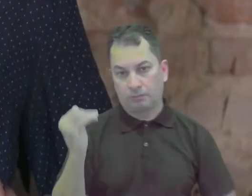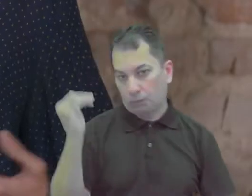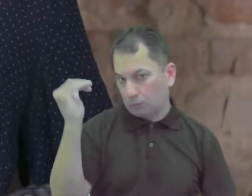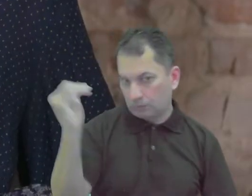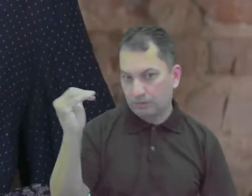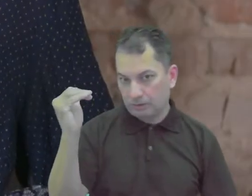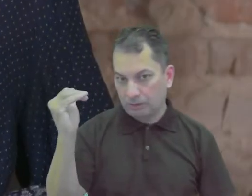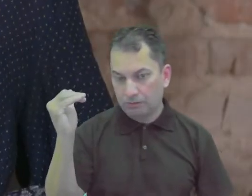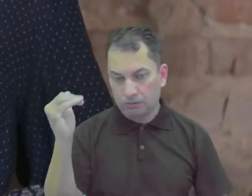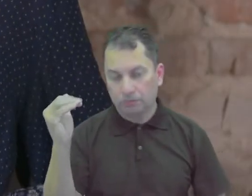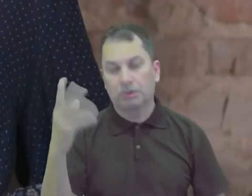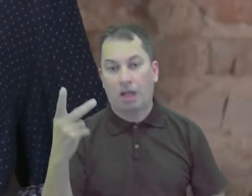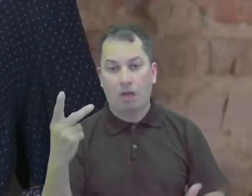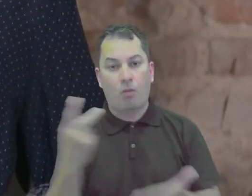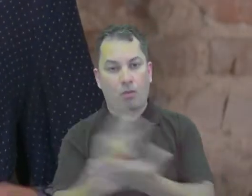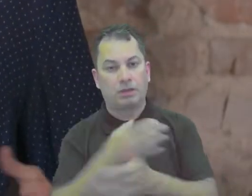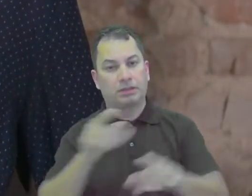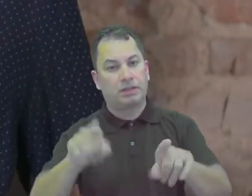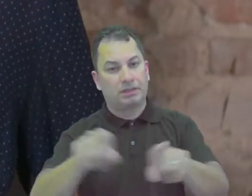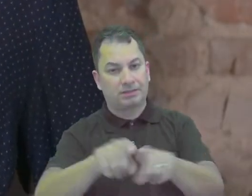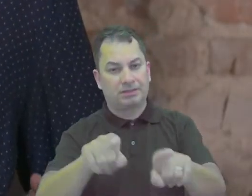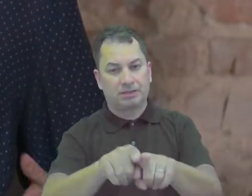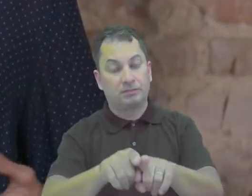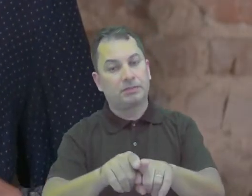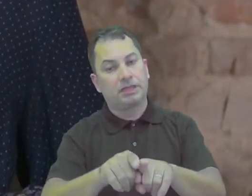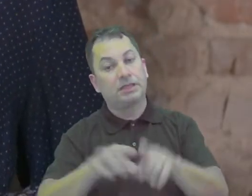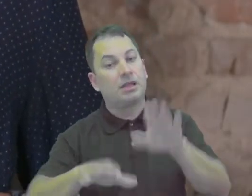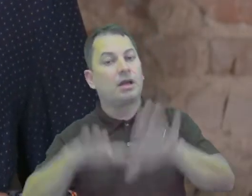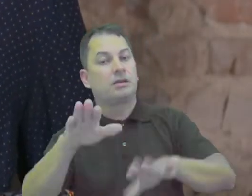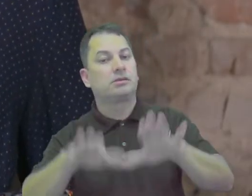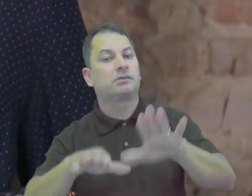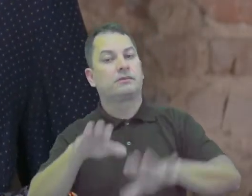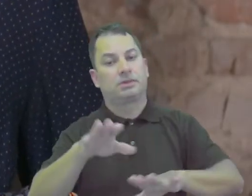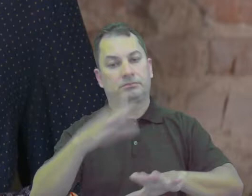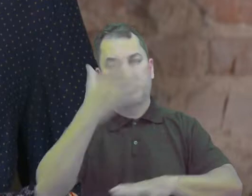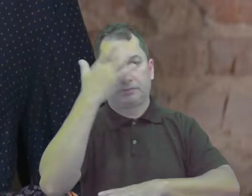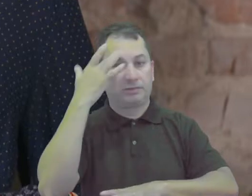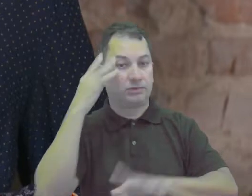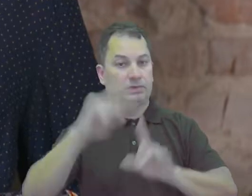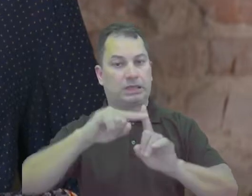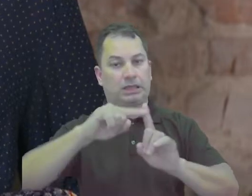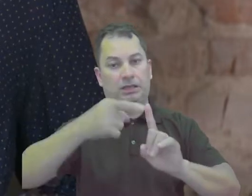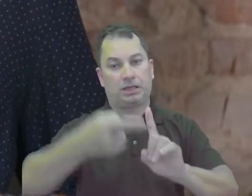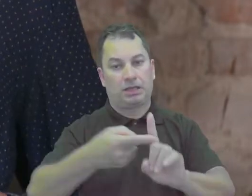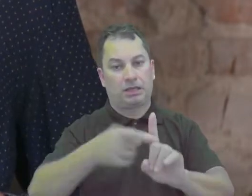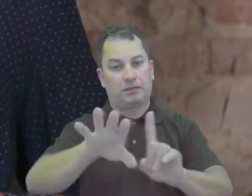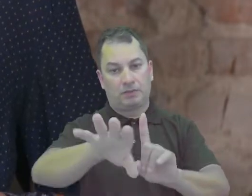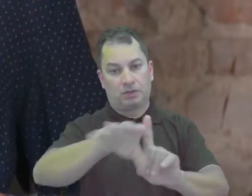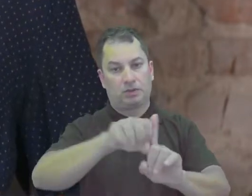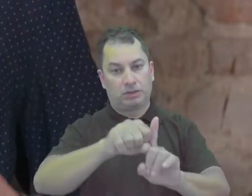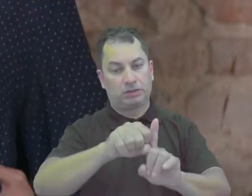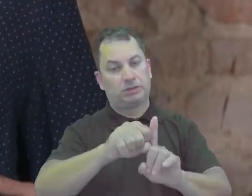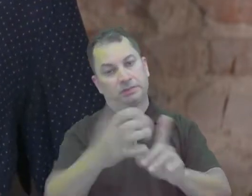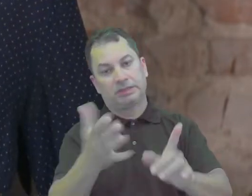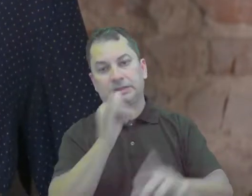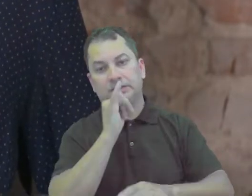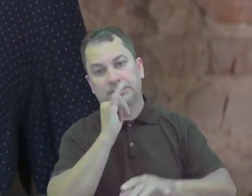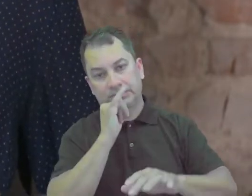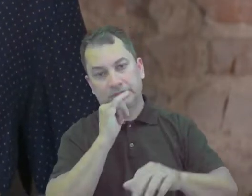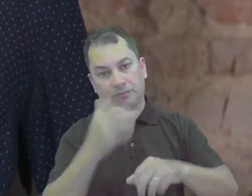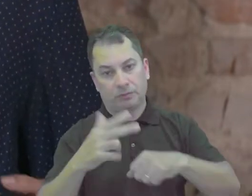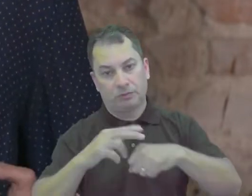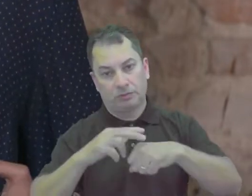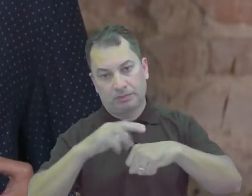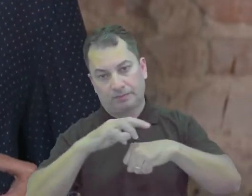os fetos também têm impactos, principalmente quando a gente fala de zika, né? Com relação à